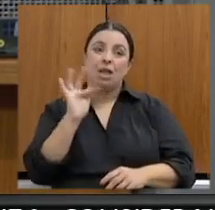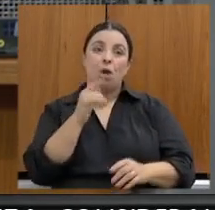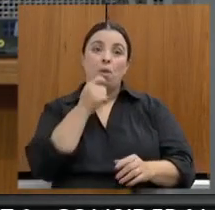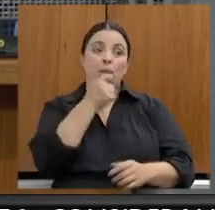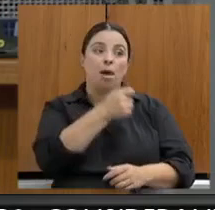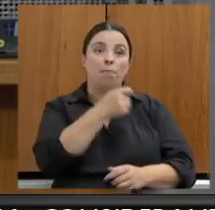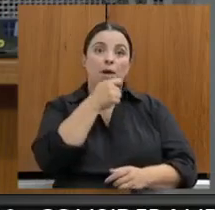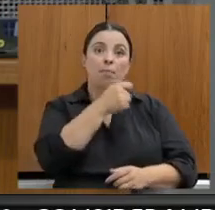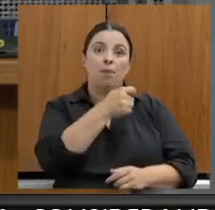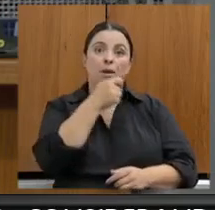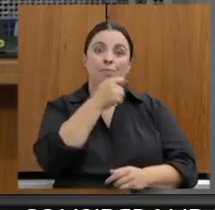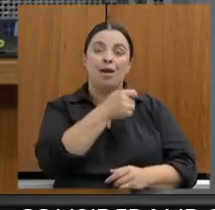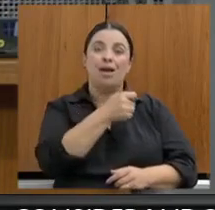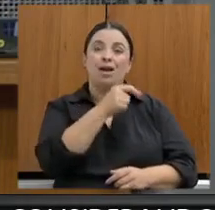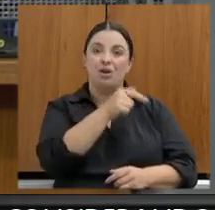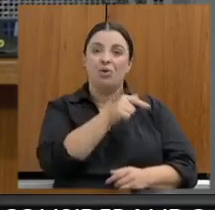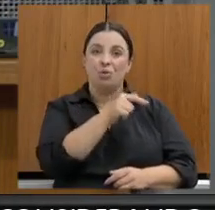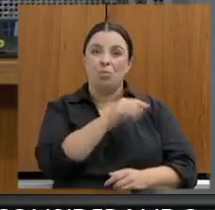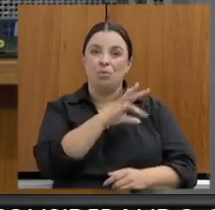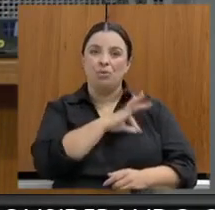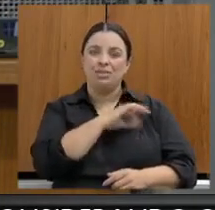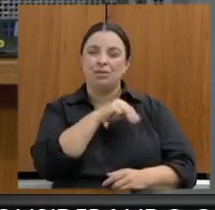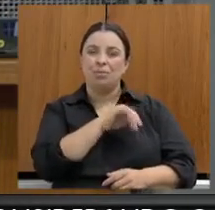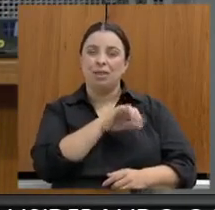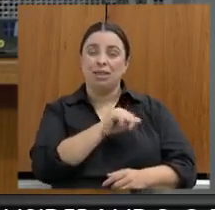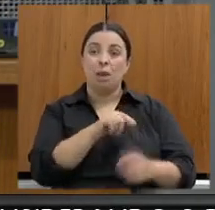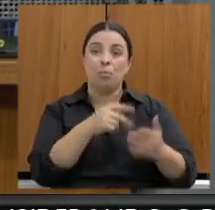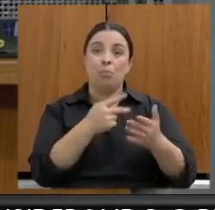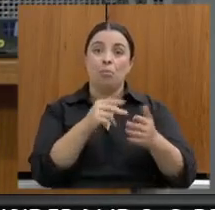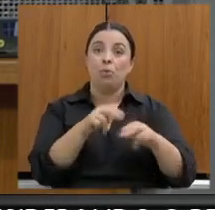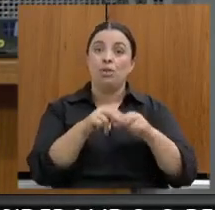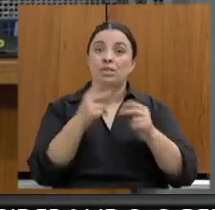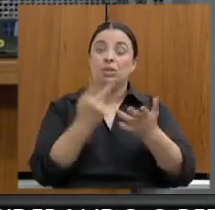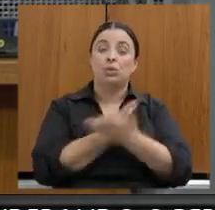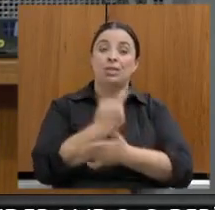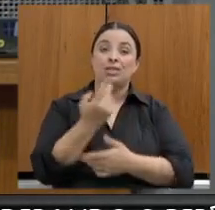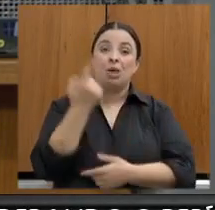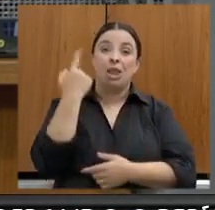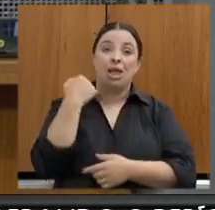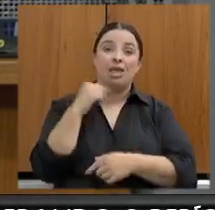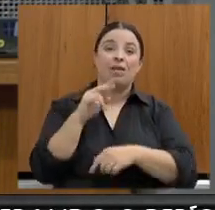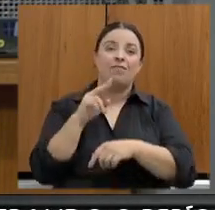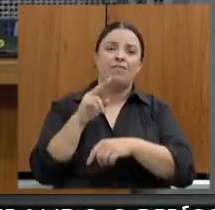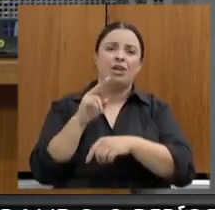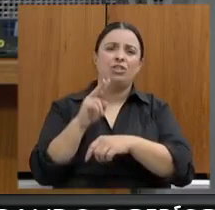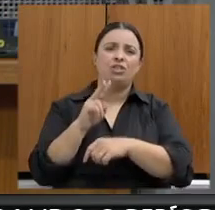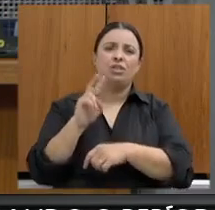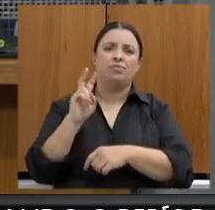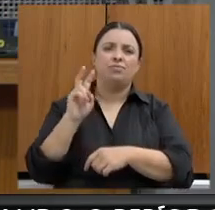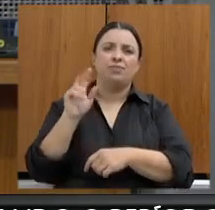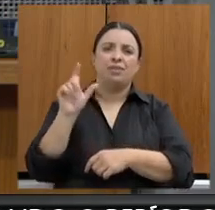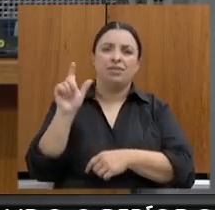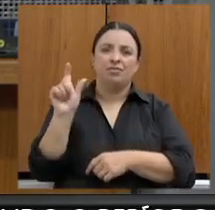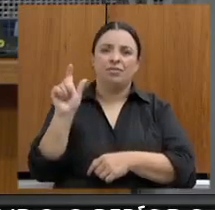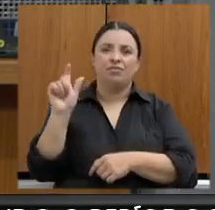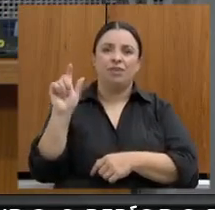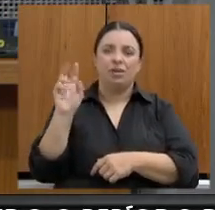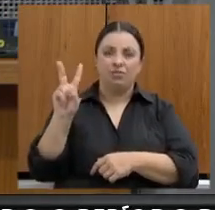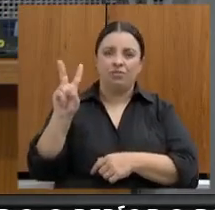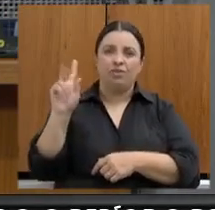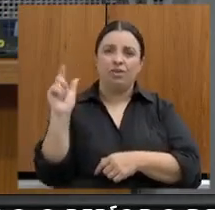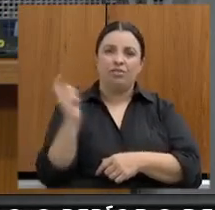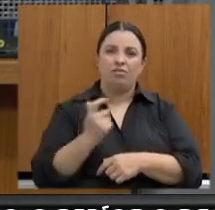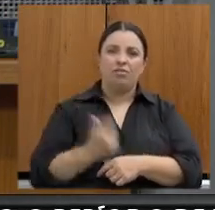do acontecimento de Varginha eu tenho muito muito pouca experiência militar só serviu o exército um